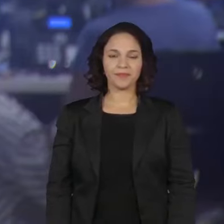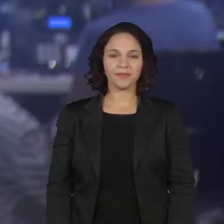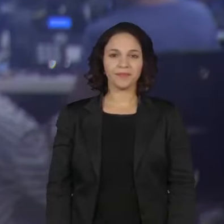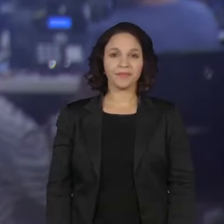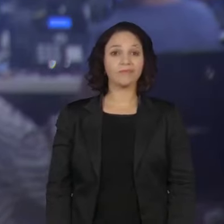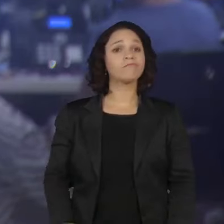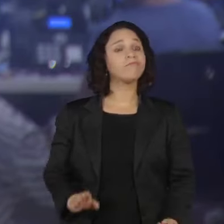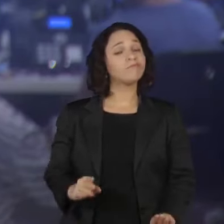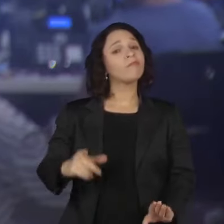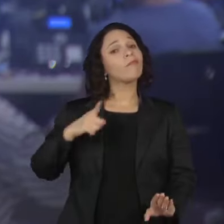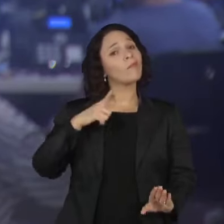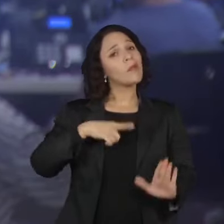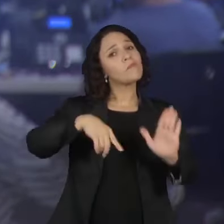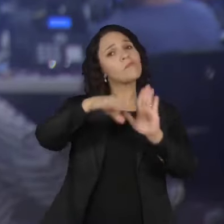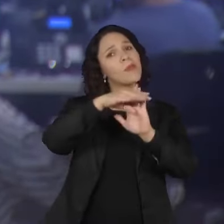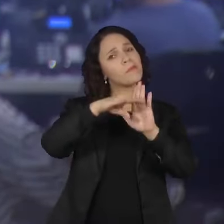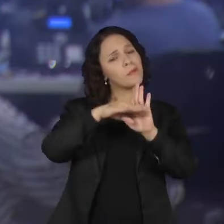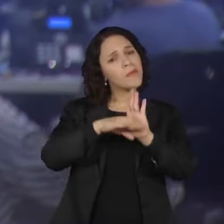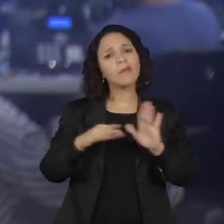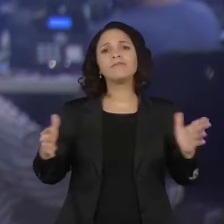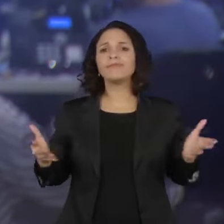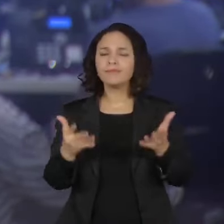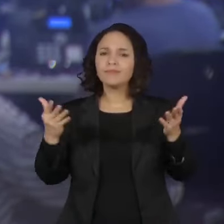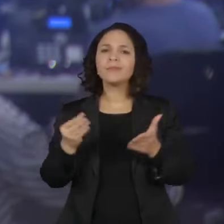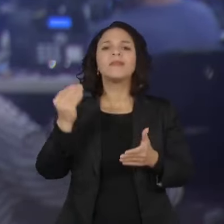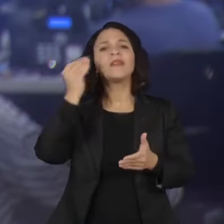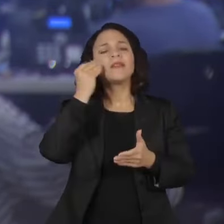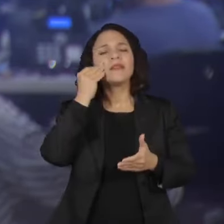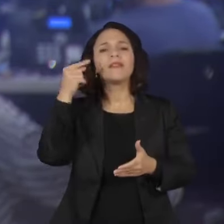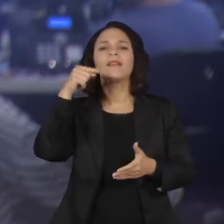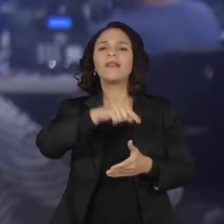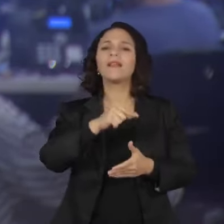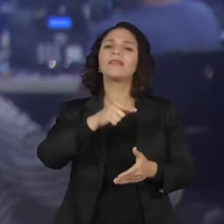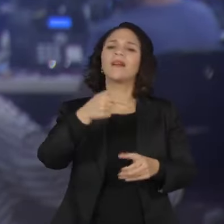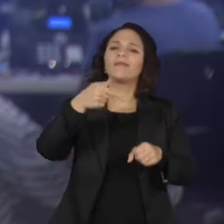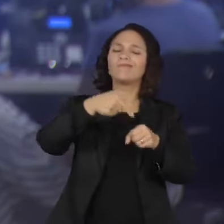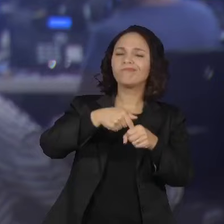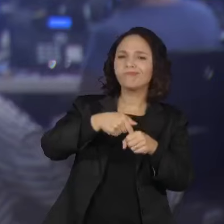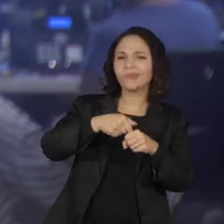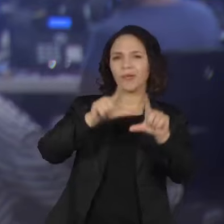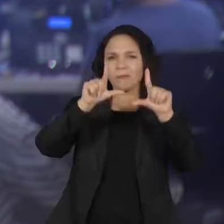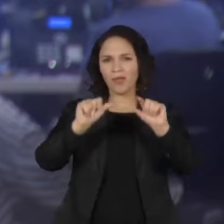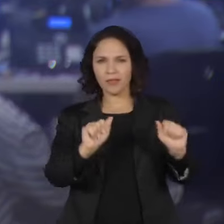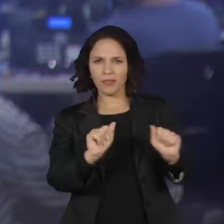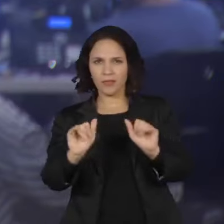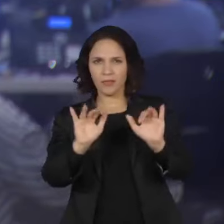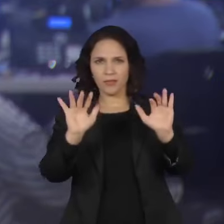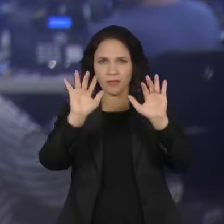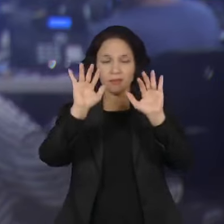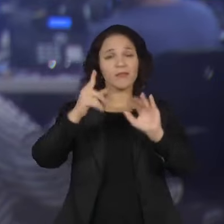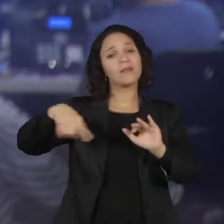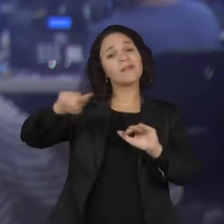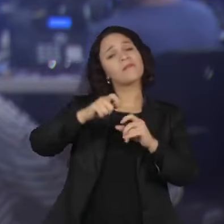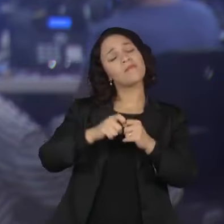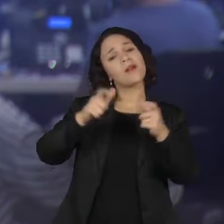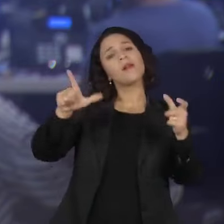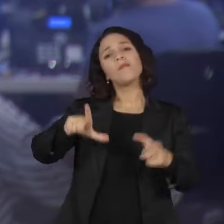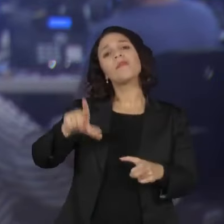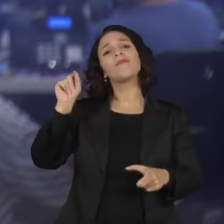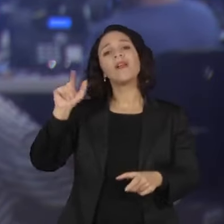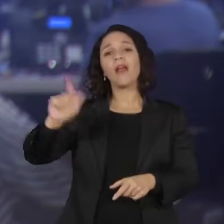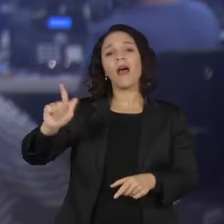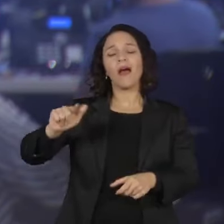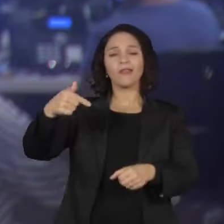Apesar dos programas de incentivo para veículos menos poluentes, a maioria dos brasileiros prefere encher o tanque com